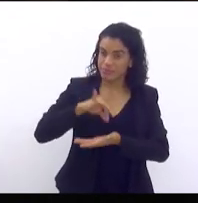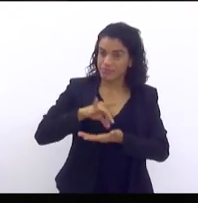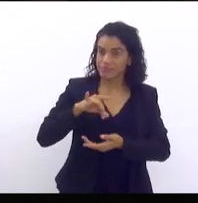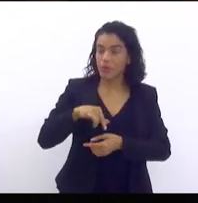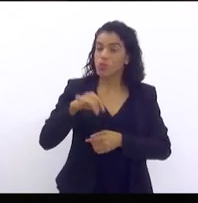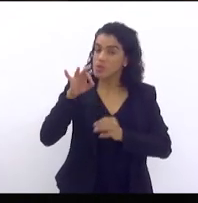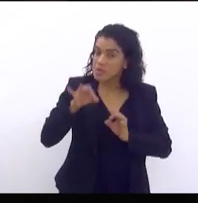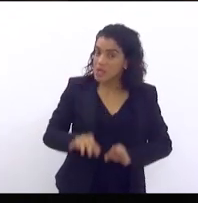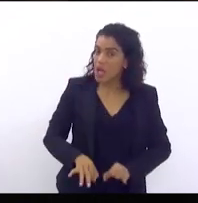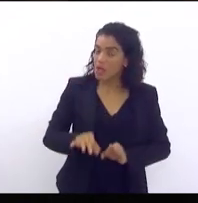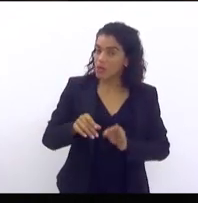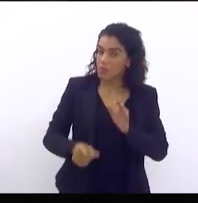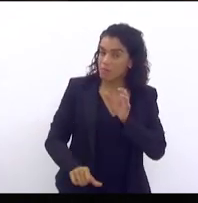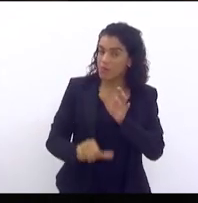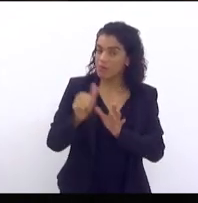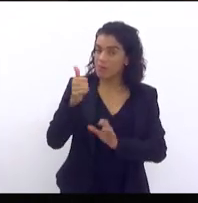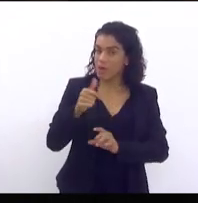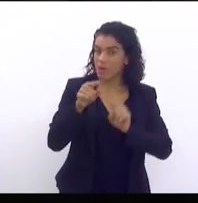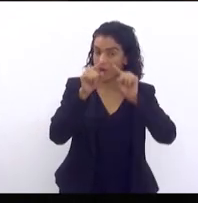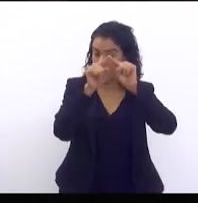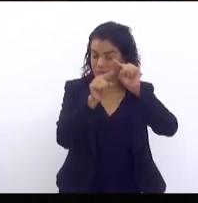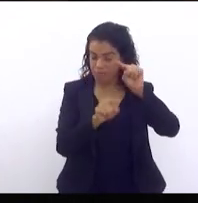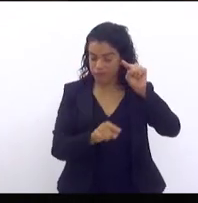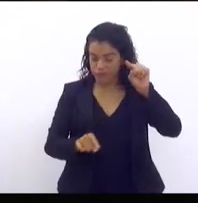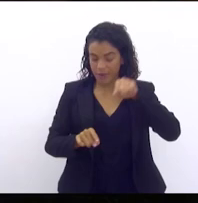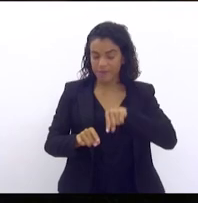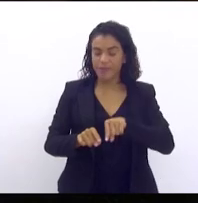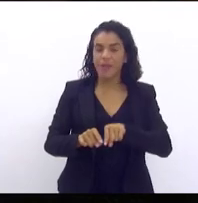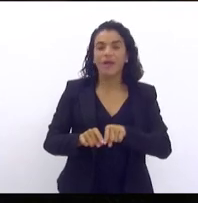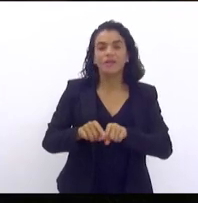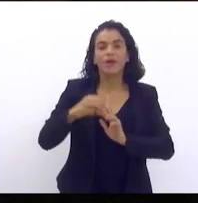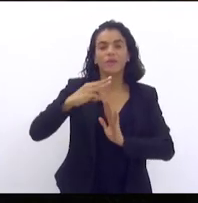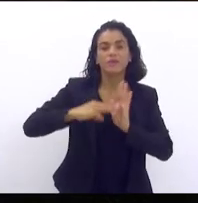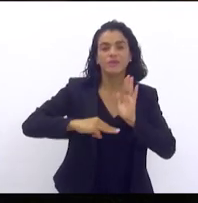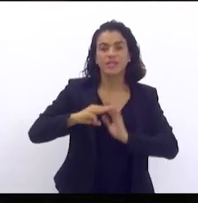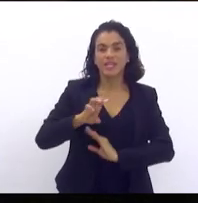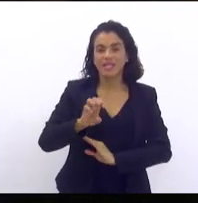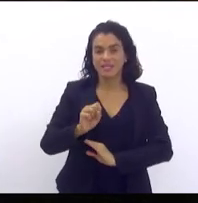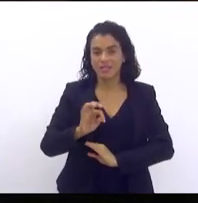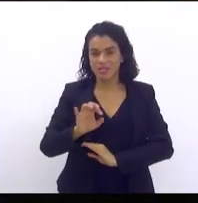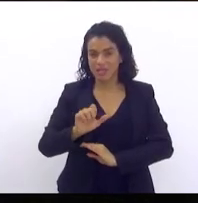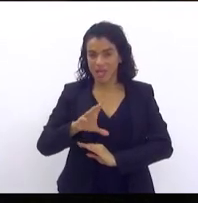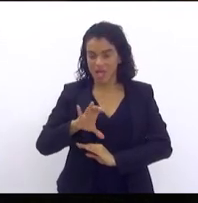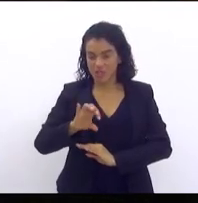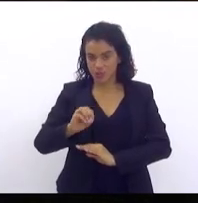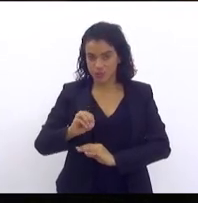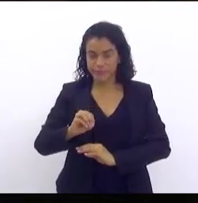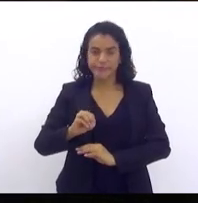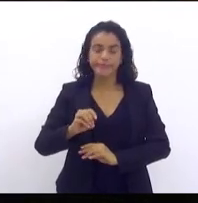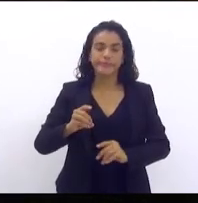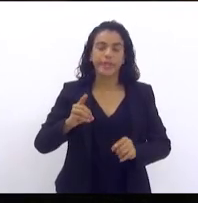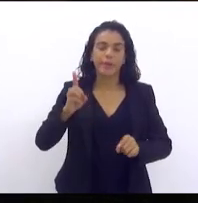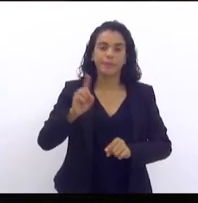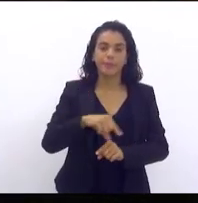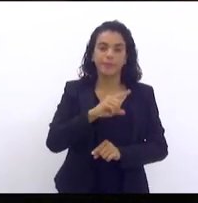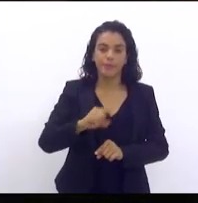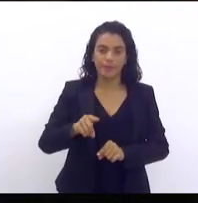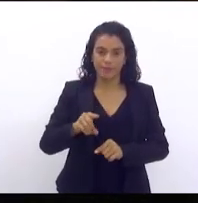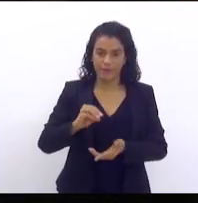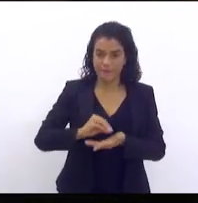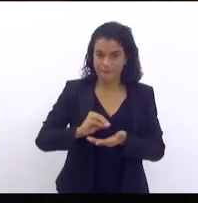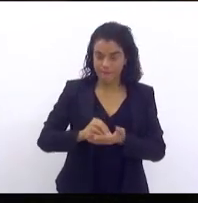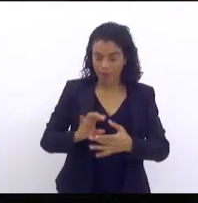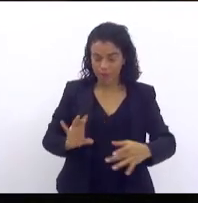chegar até a estação do Estácio, que nesse momento está desarticulada porque falta o trecho